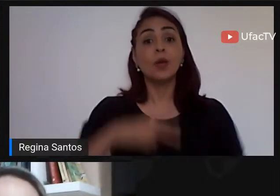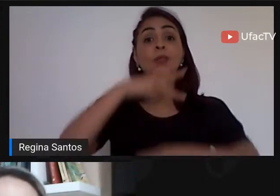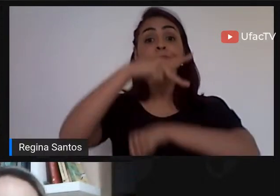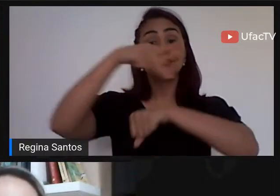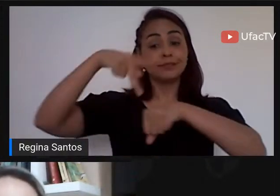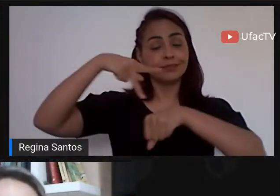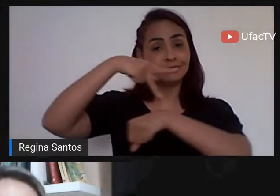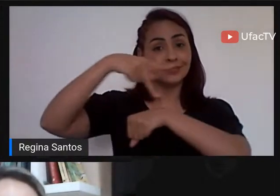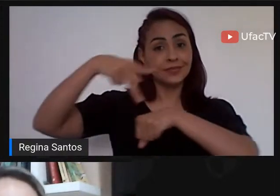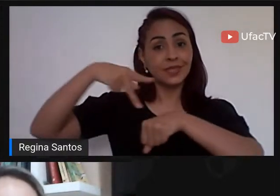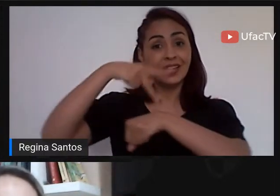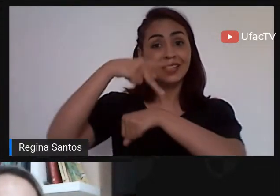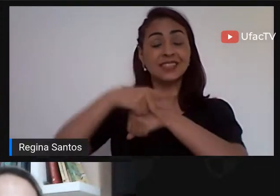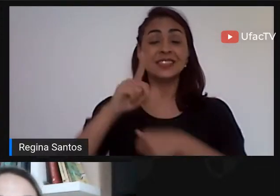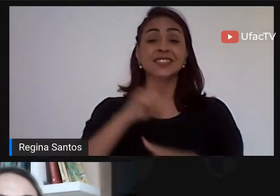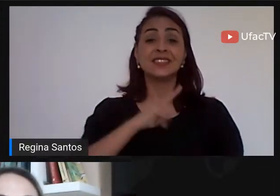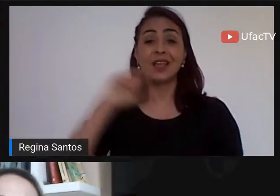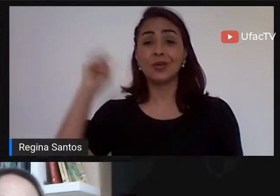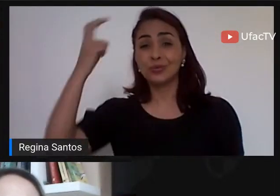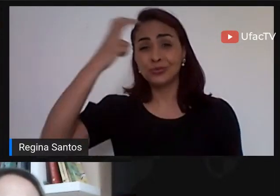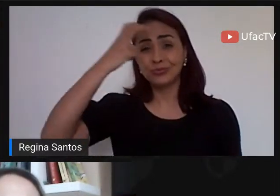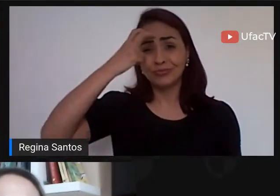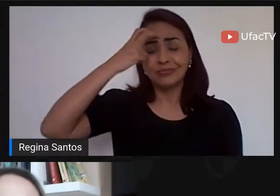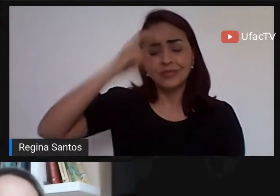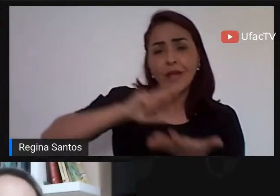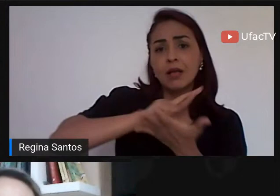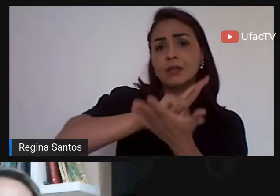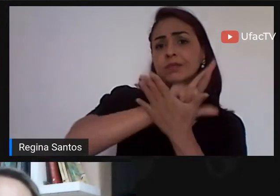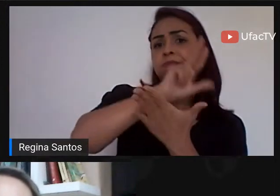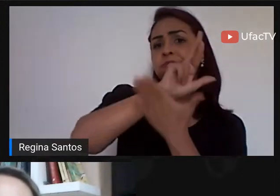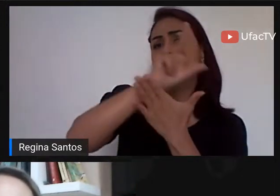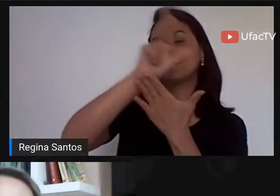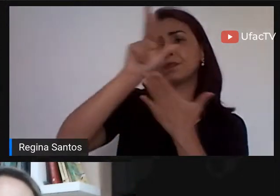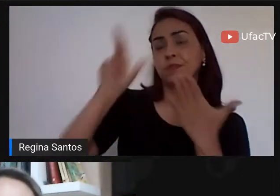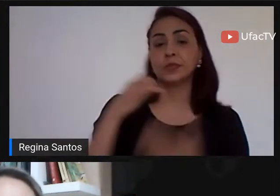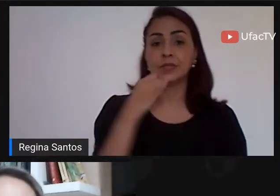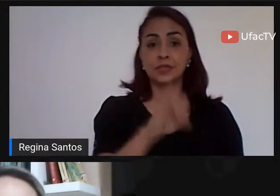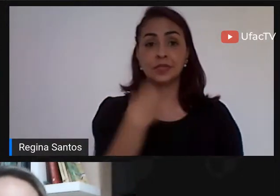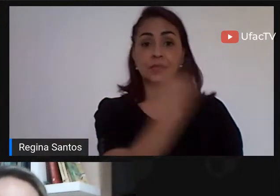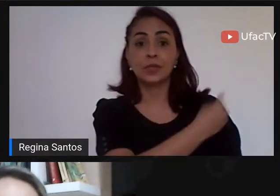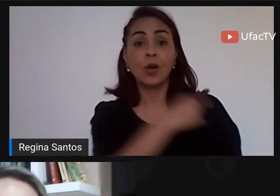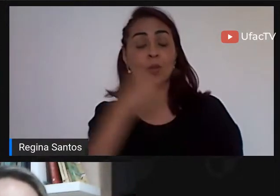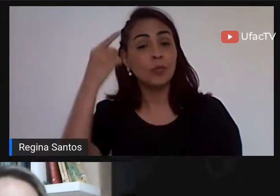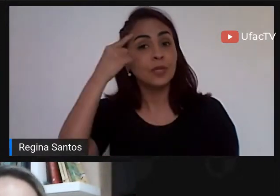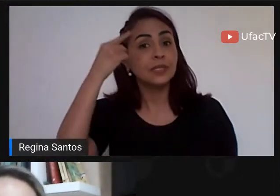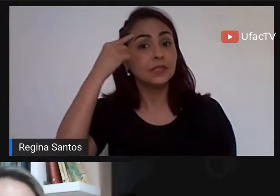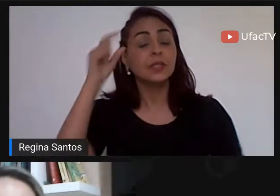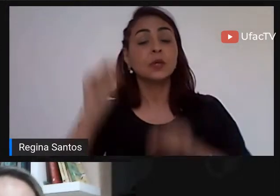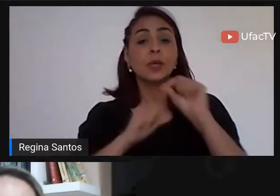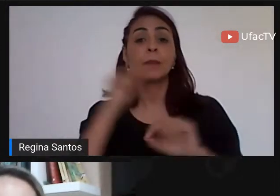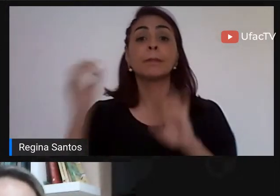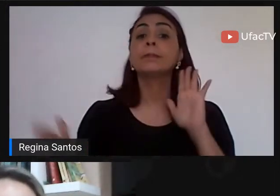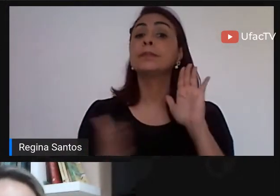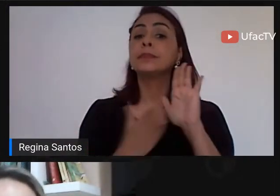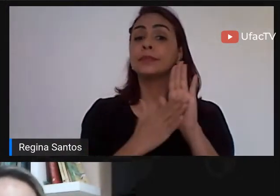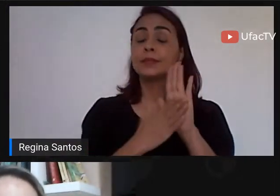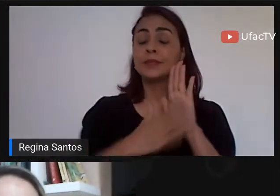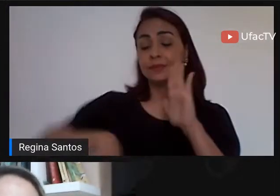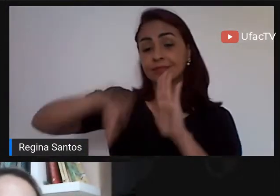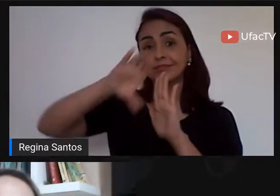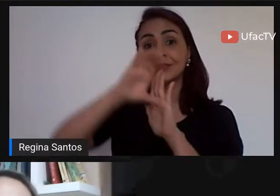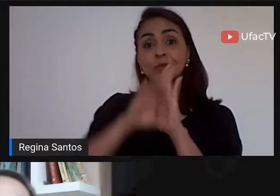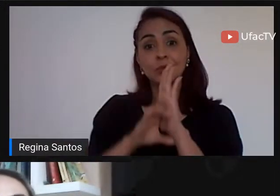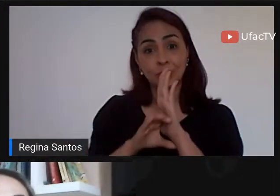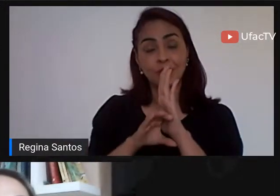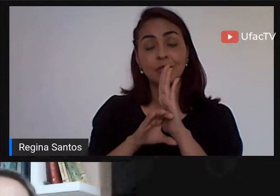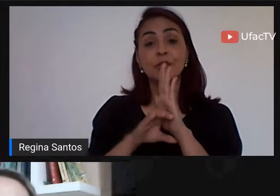multicultural, né, então, enquanto nós não pensarmos propostas curriculares que dêem conta da